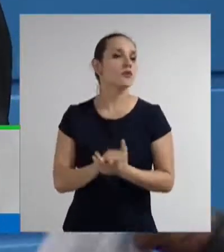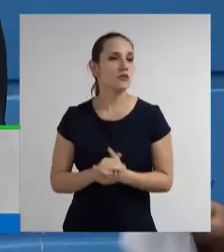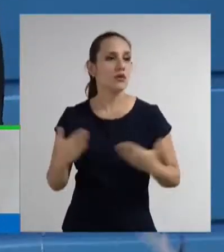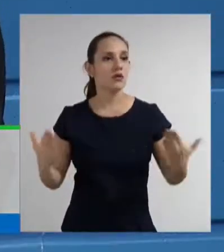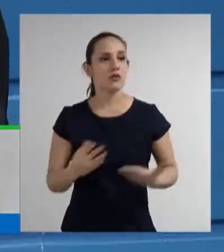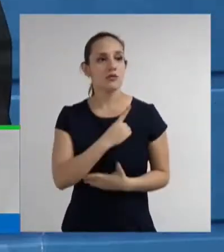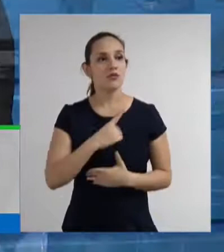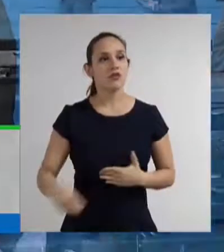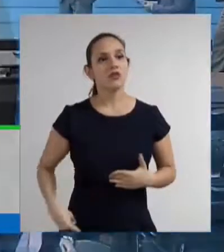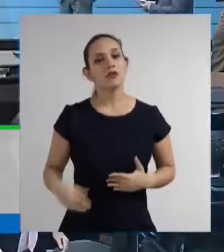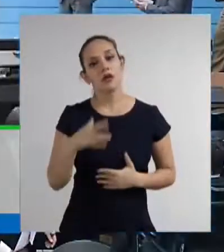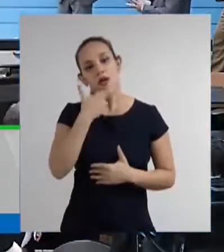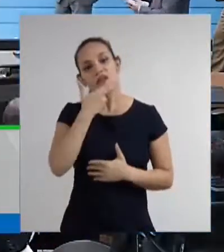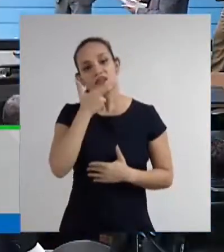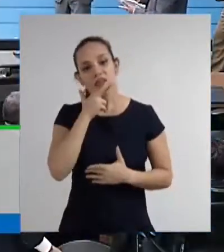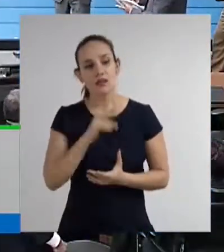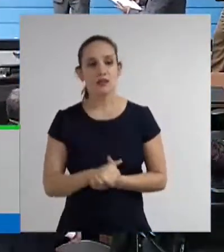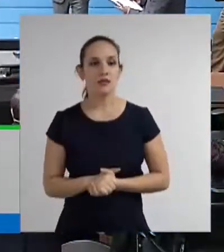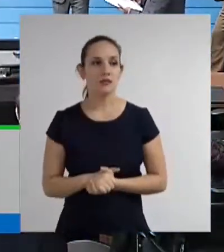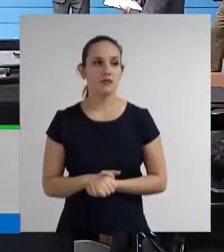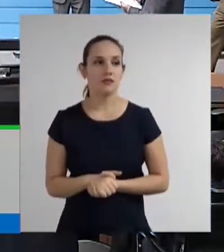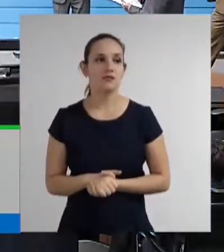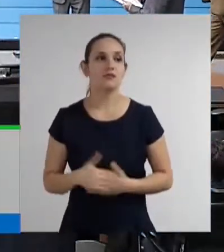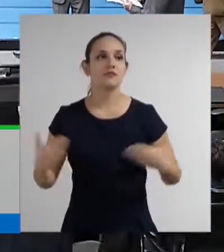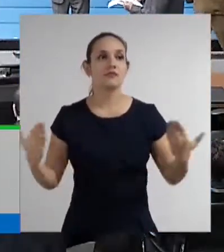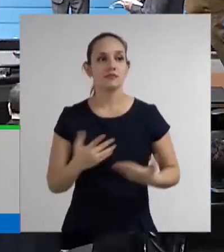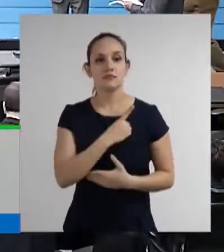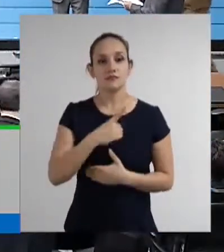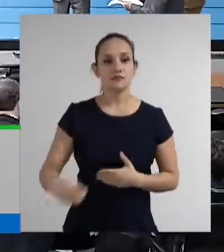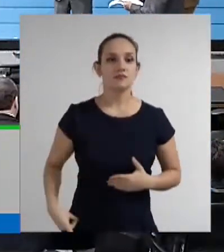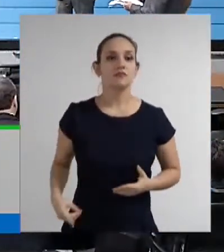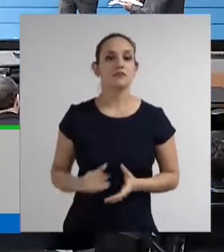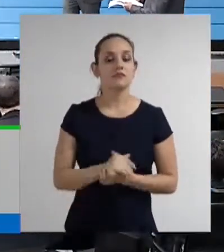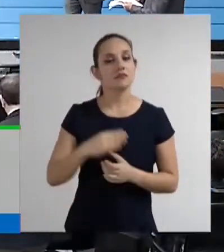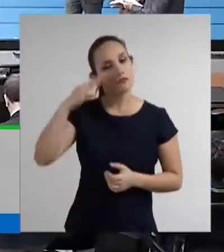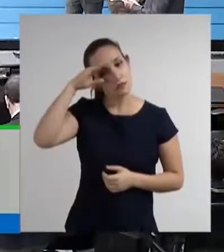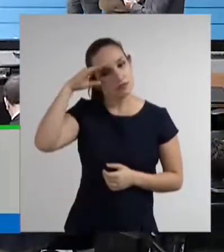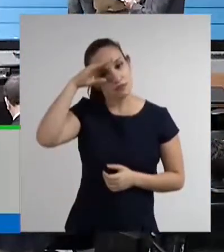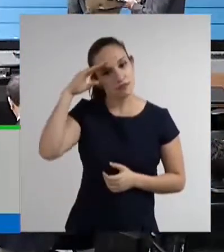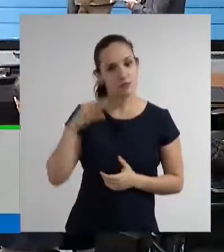Deputado Renato Câmara. Deputado Cabalmi.